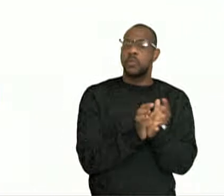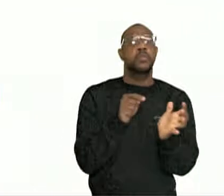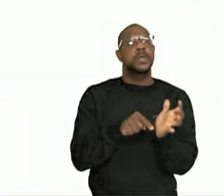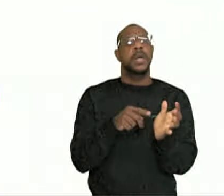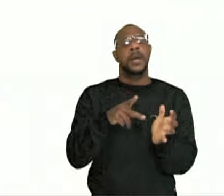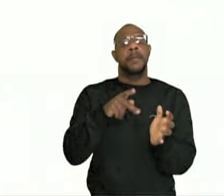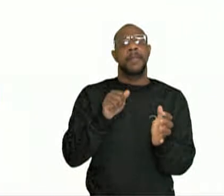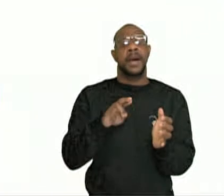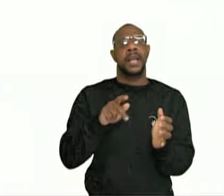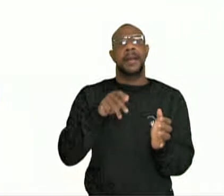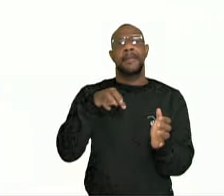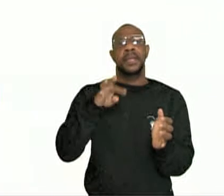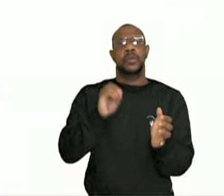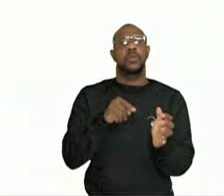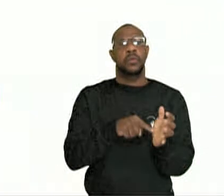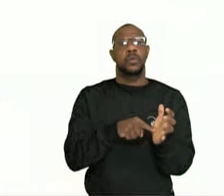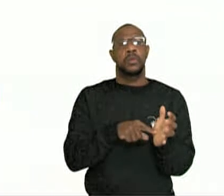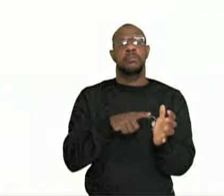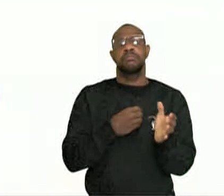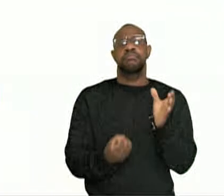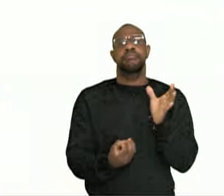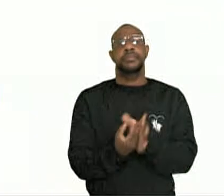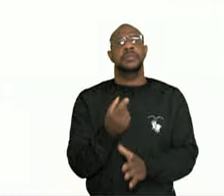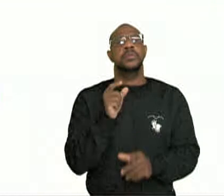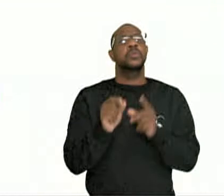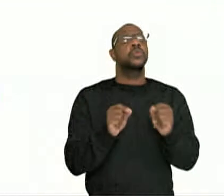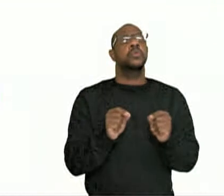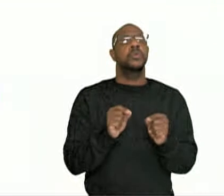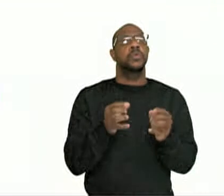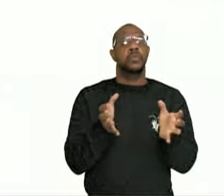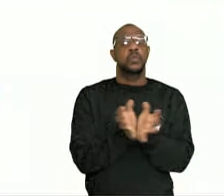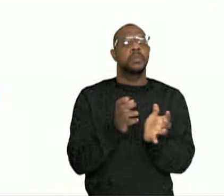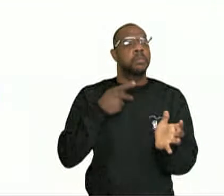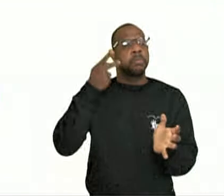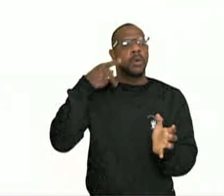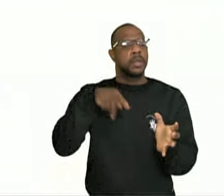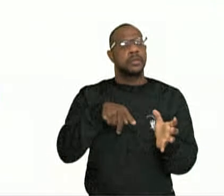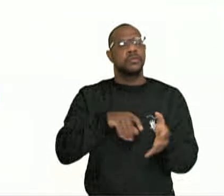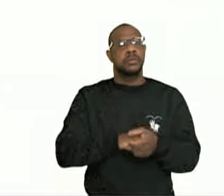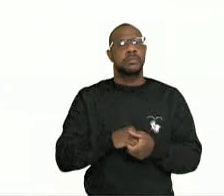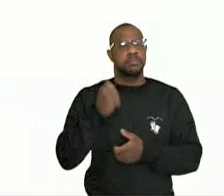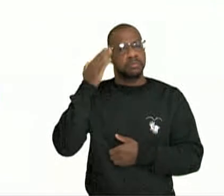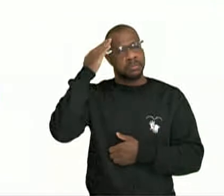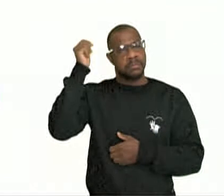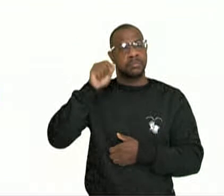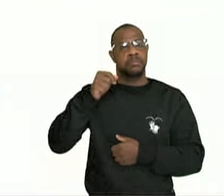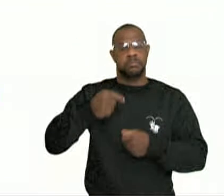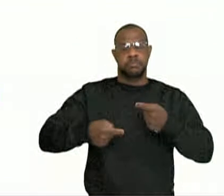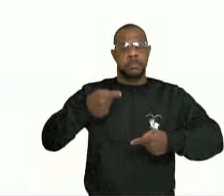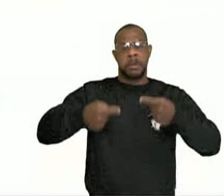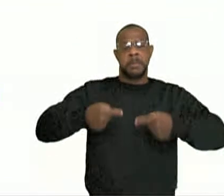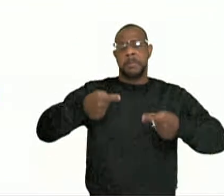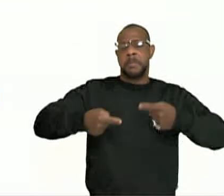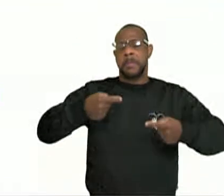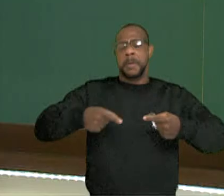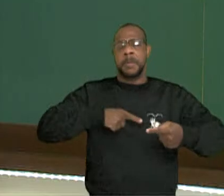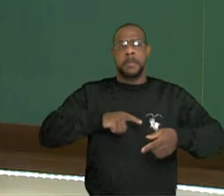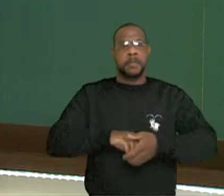parlamento, derrotaram definitivamente as tropas reais na famosa Batalha de Nizheb, né, em